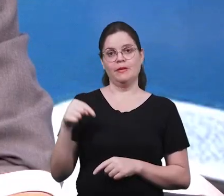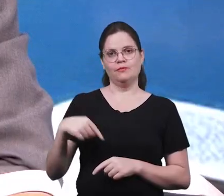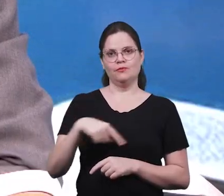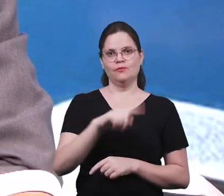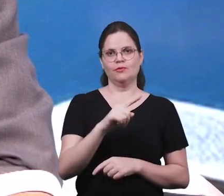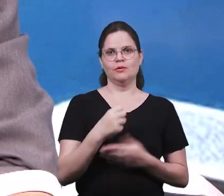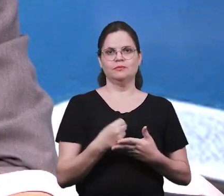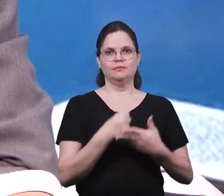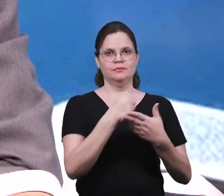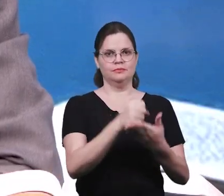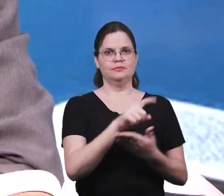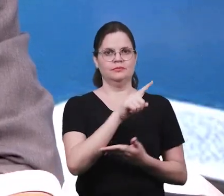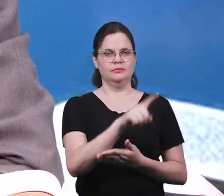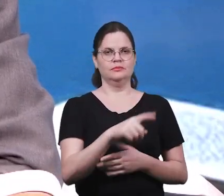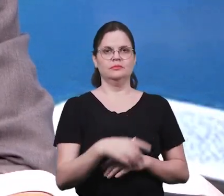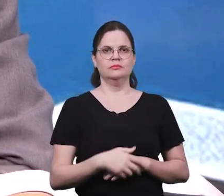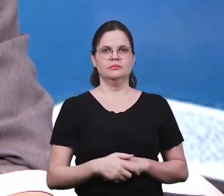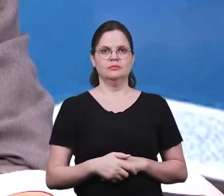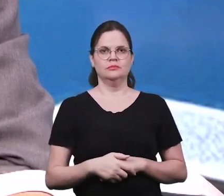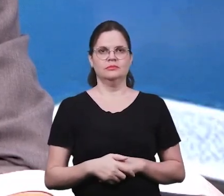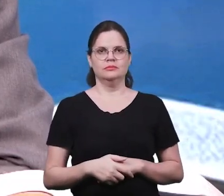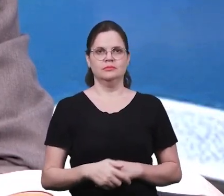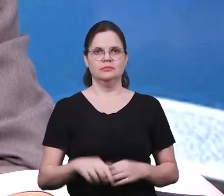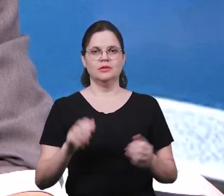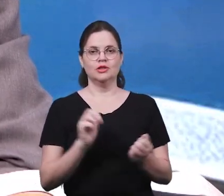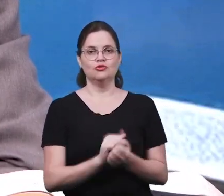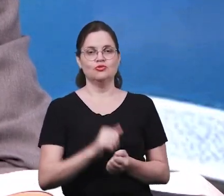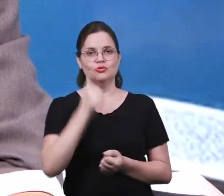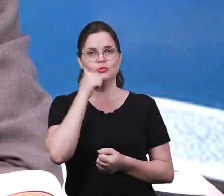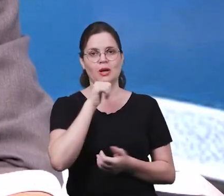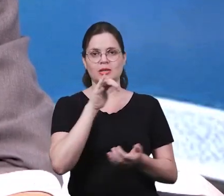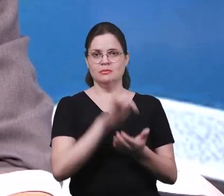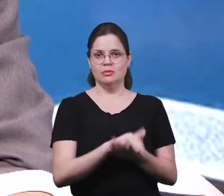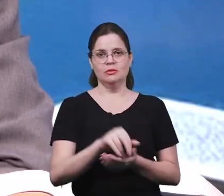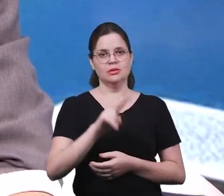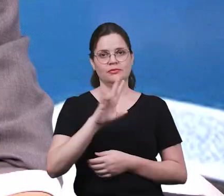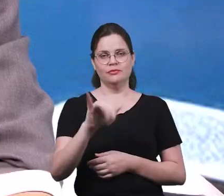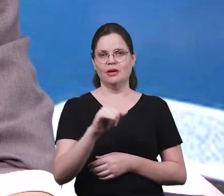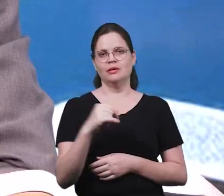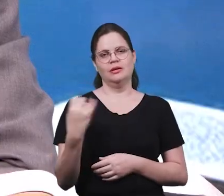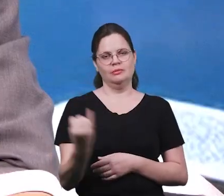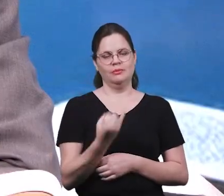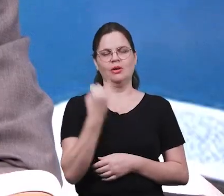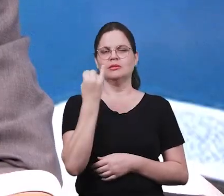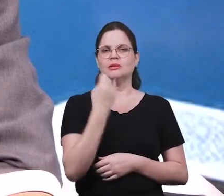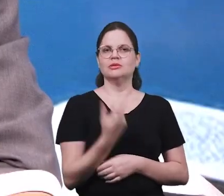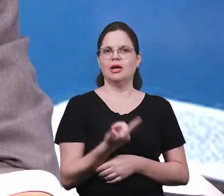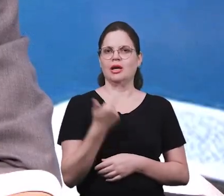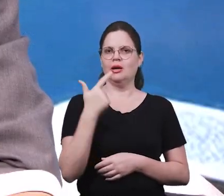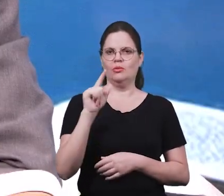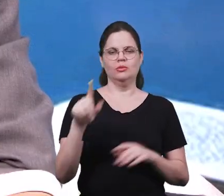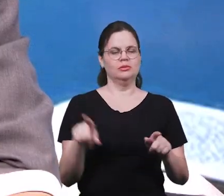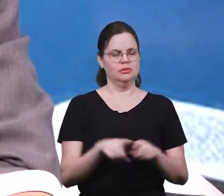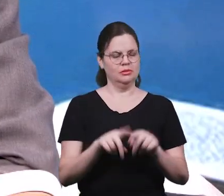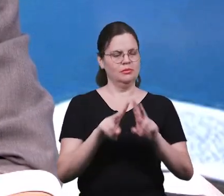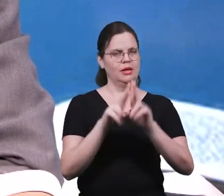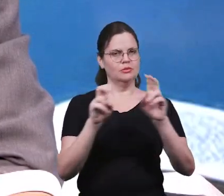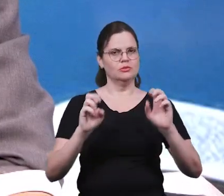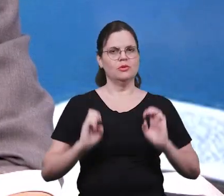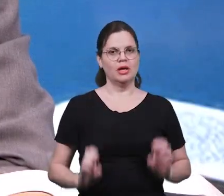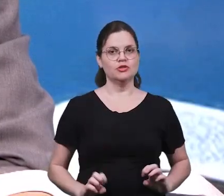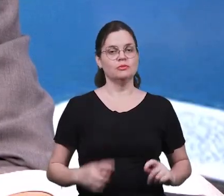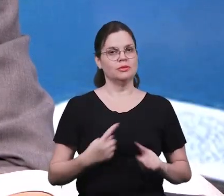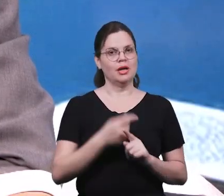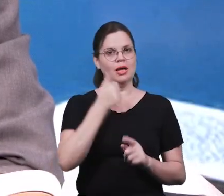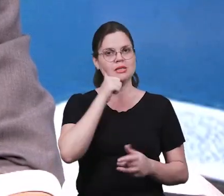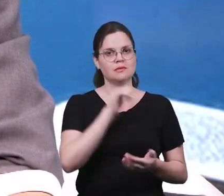a essa pessoa e foi junto com a esposa. Isso é fundamental, esse é um outro aspecto ético,